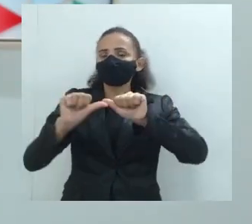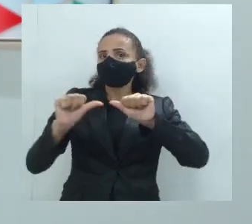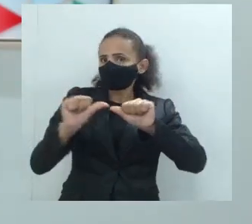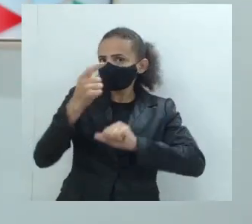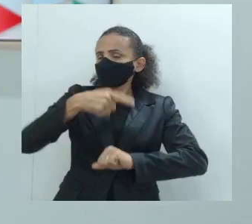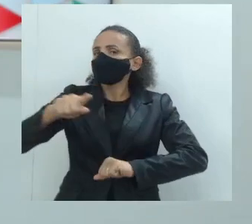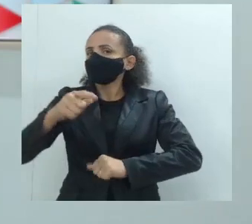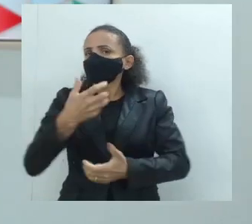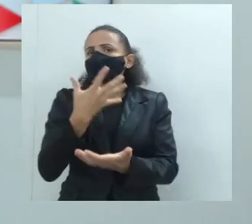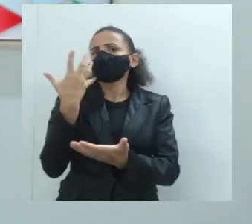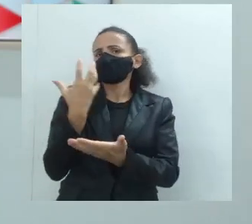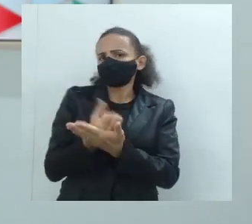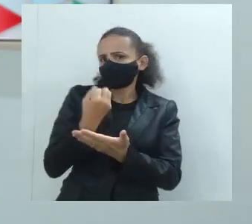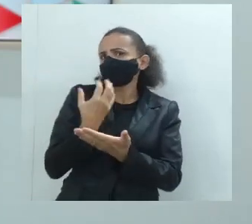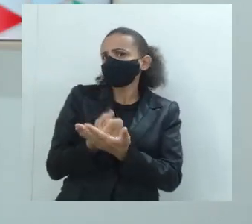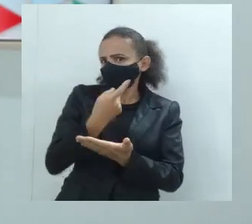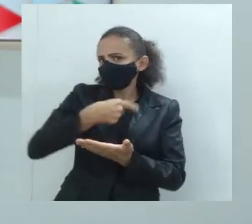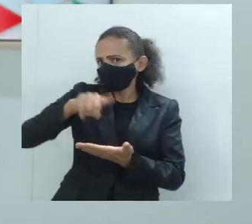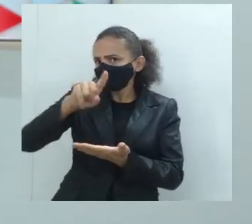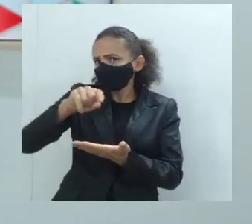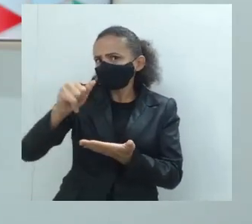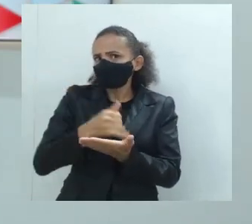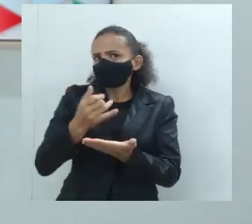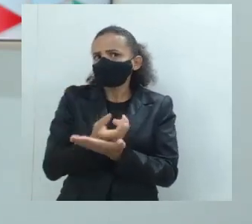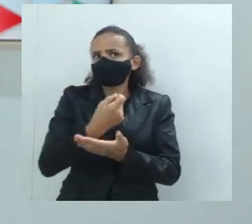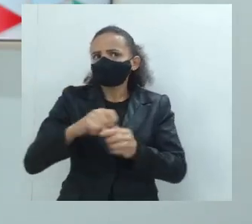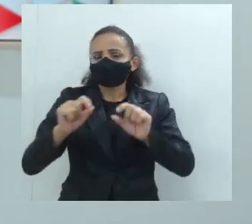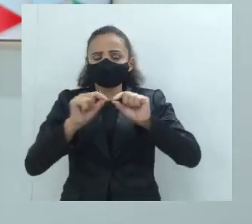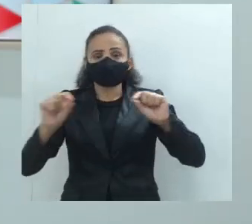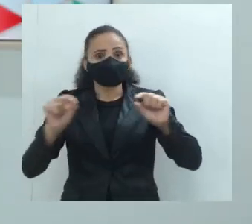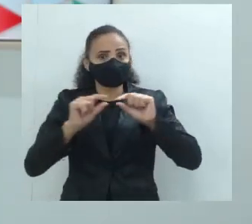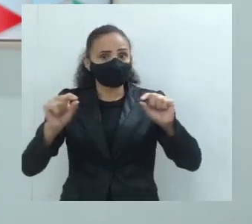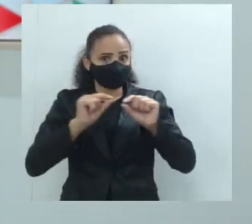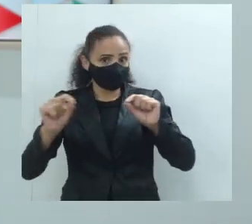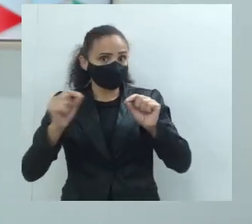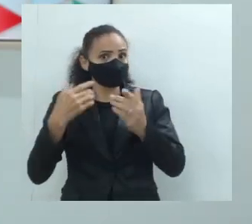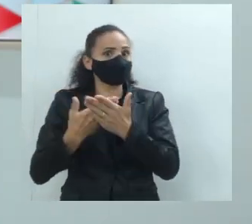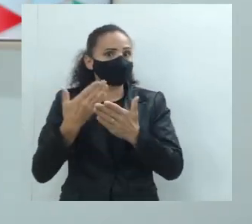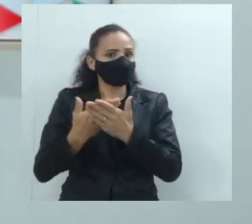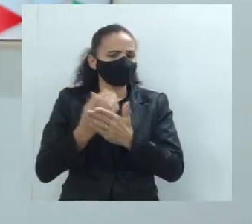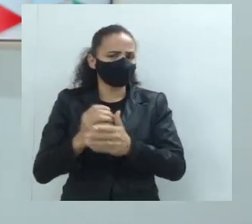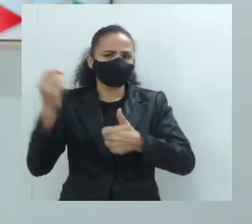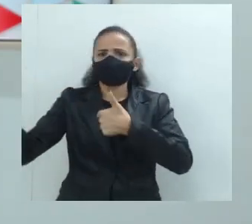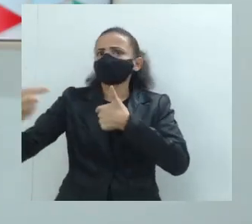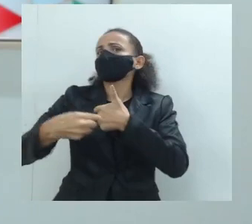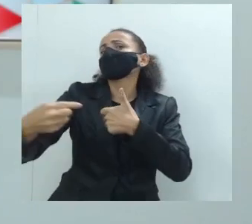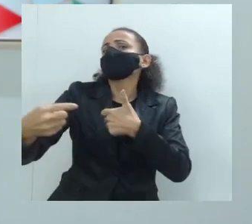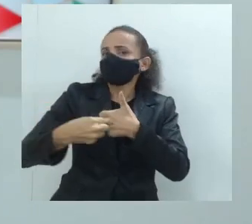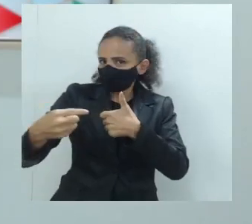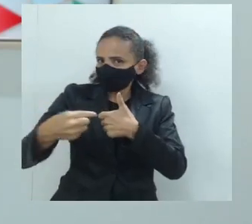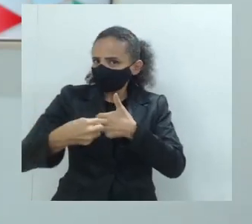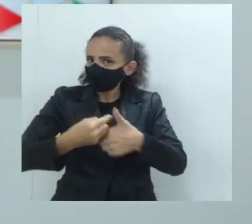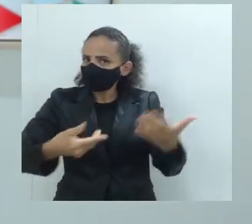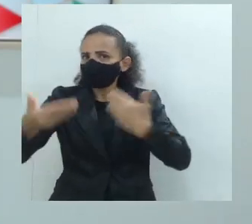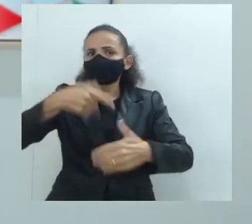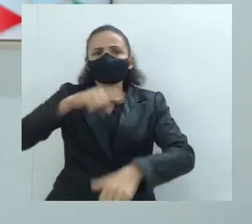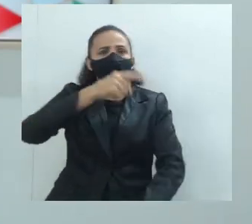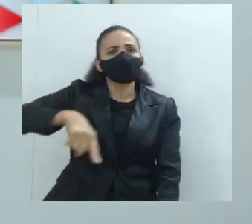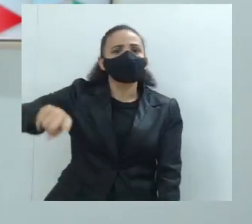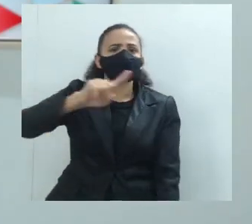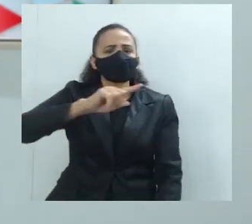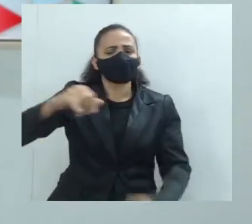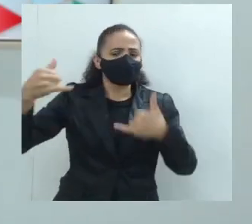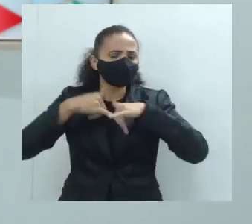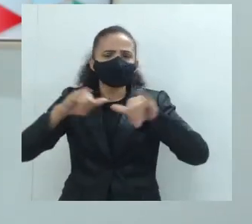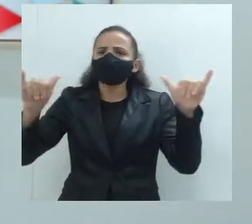canal, se inscreve no canal, toque o sininho lá para receber as notificações, dá um like nessas aulas e você, professor,